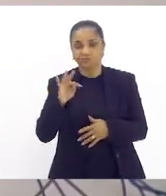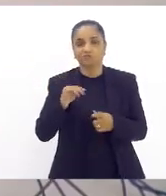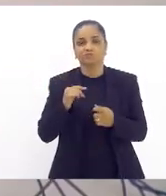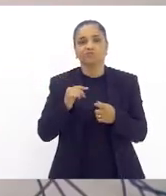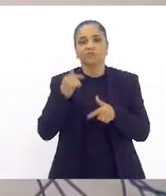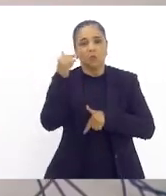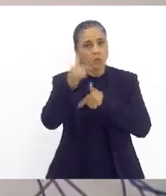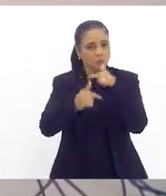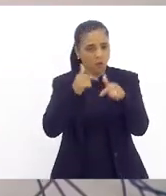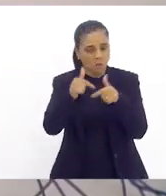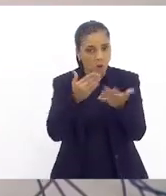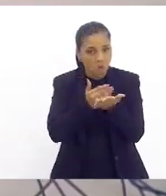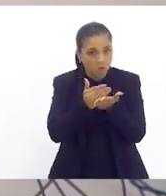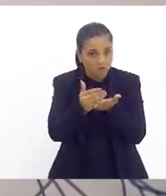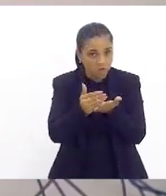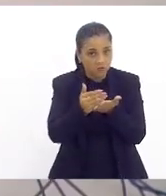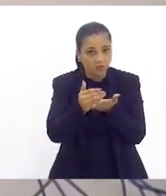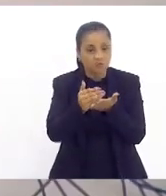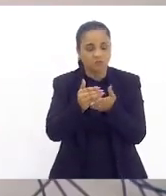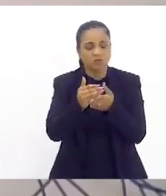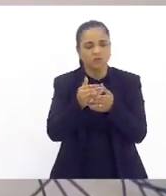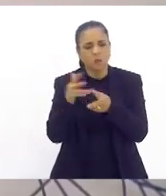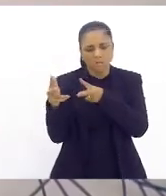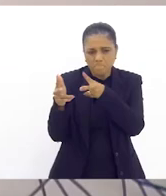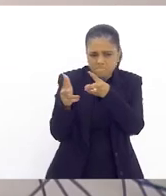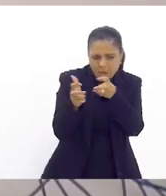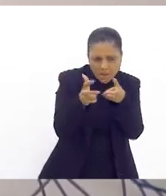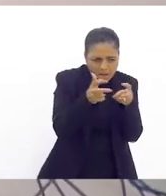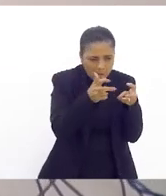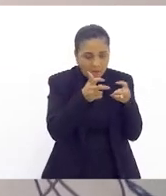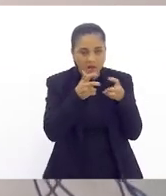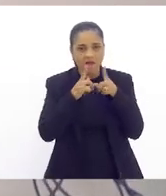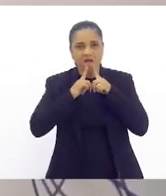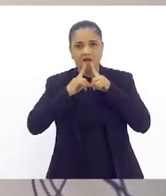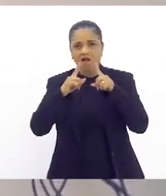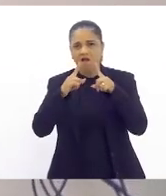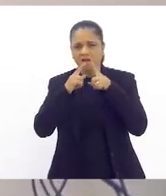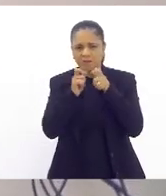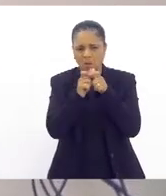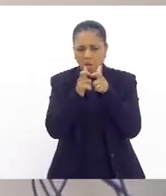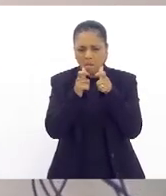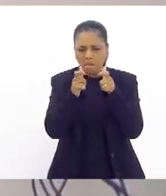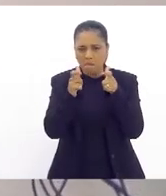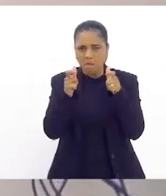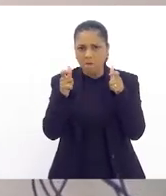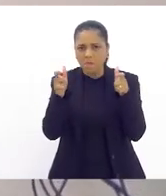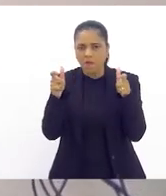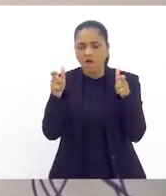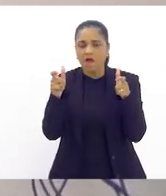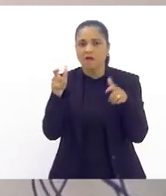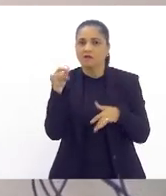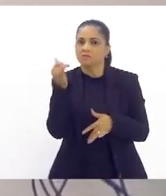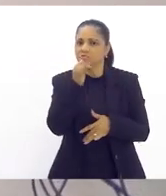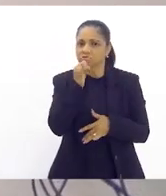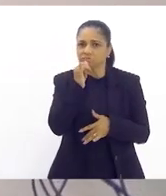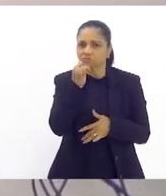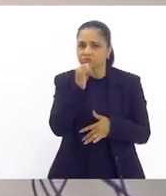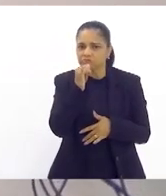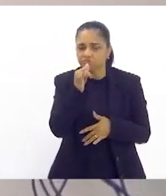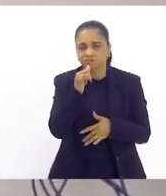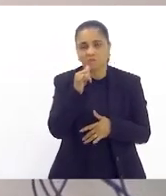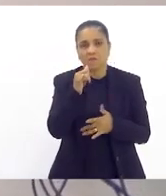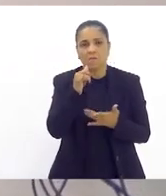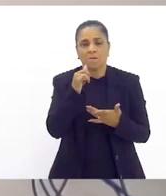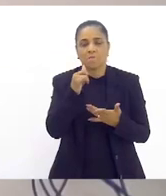observou uma aumento da reclamações em relação ao fornecimento de energia elétrica várias